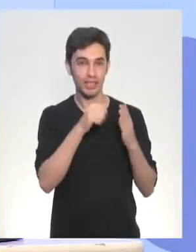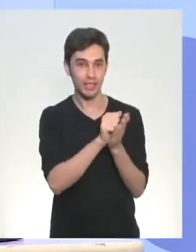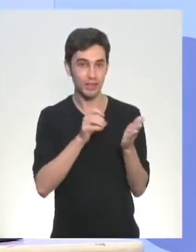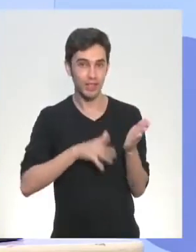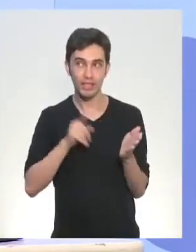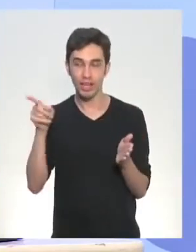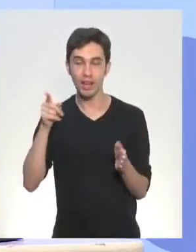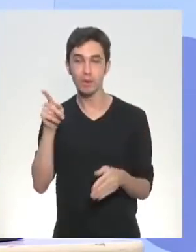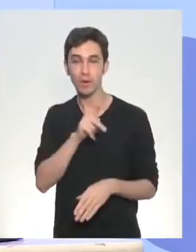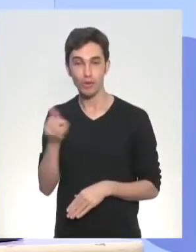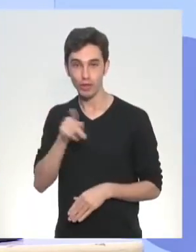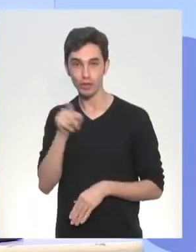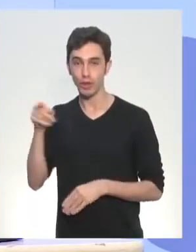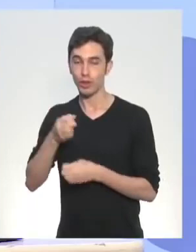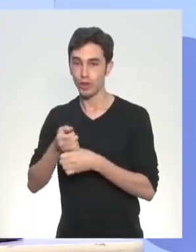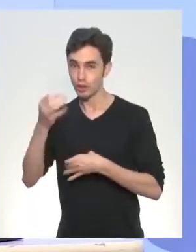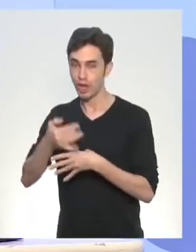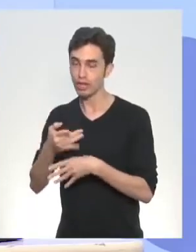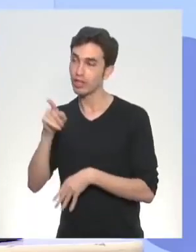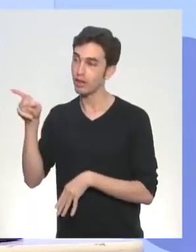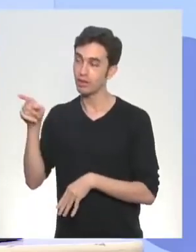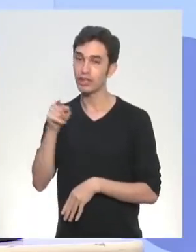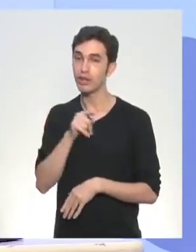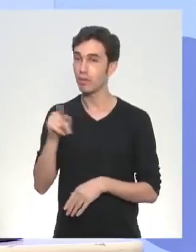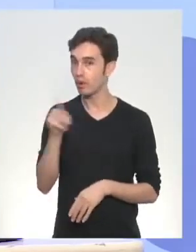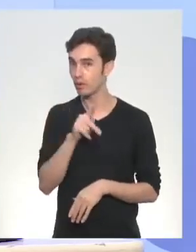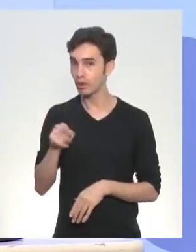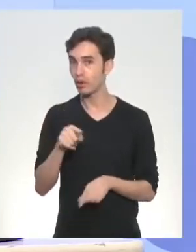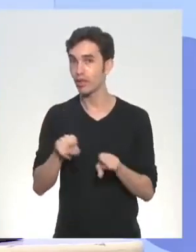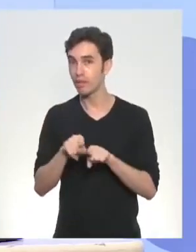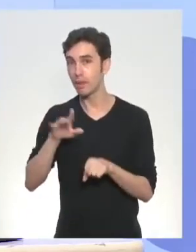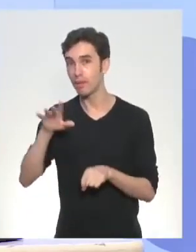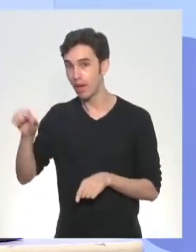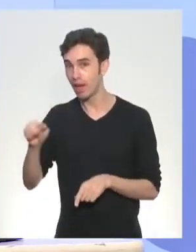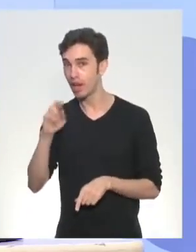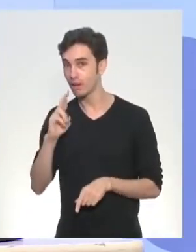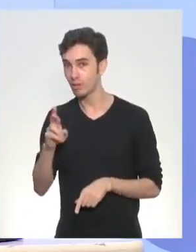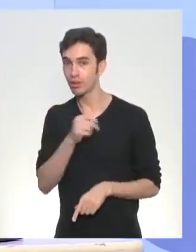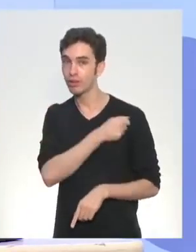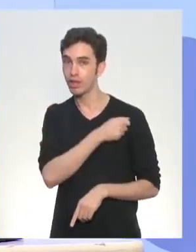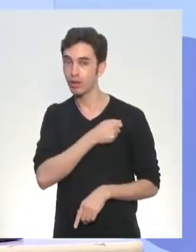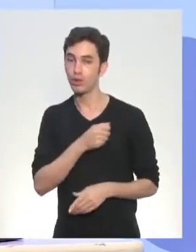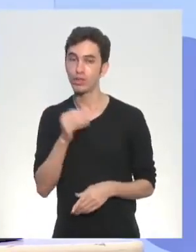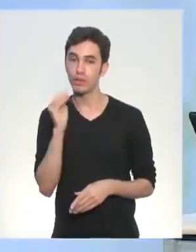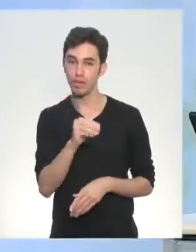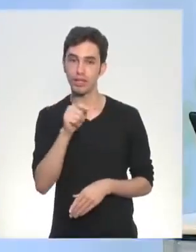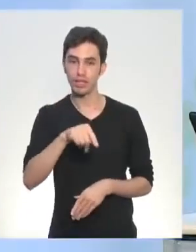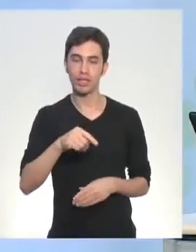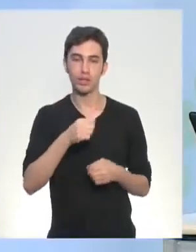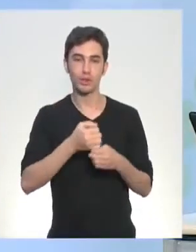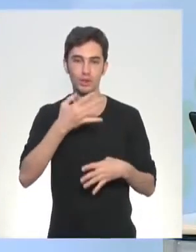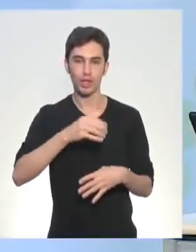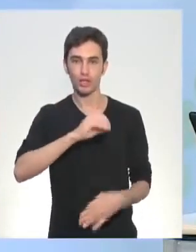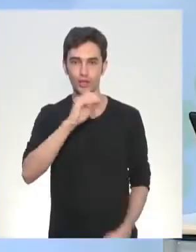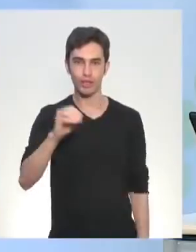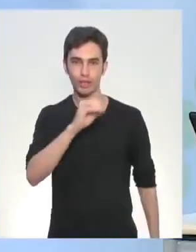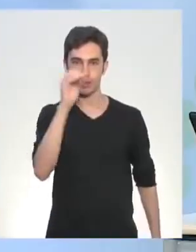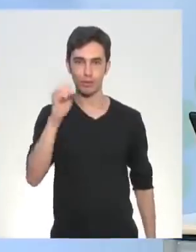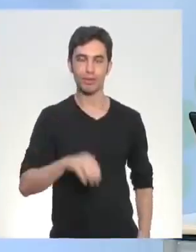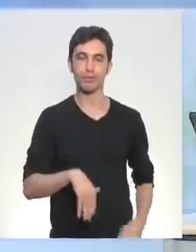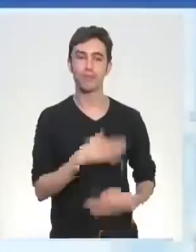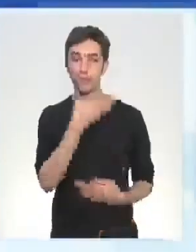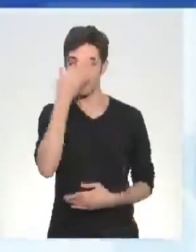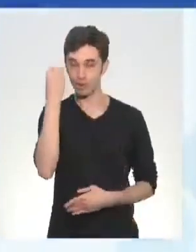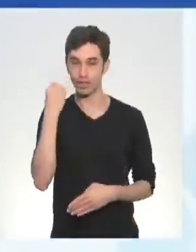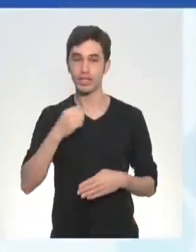vocês, professores, repassem para a gente poder compartilhar aqui no Centro de Mídias. Vamos começar, professora Roberta? Vamos sim. Então, não esqueça que a habilidade